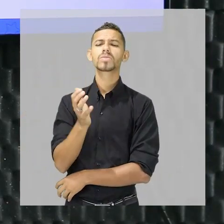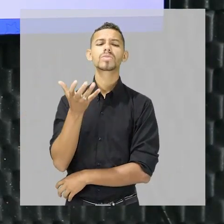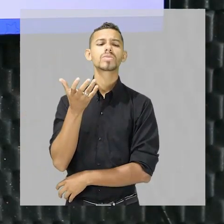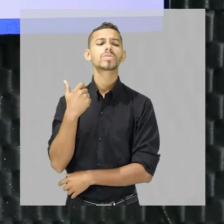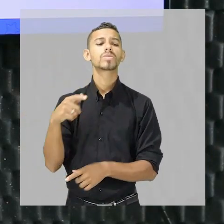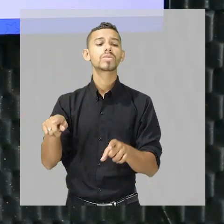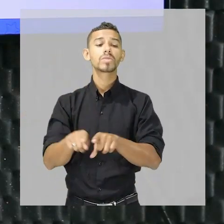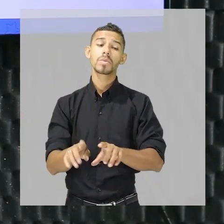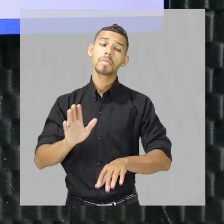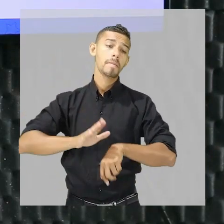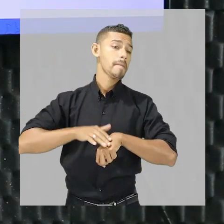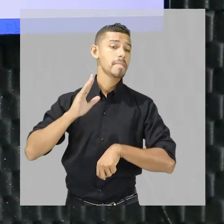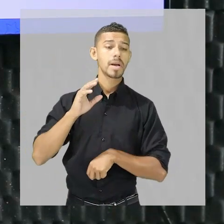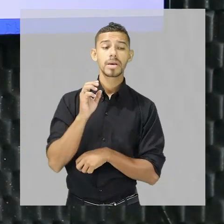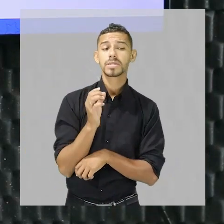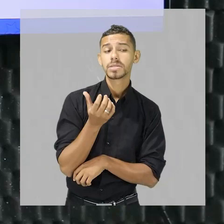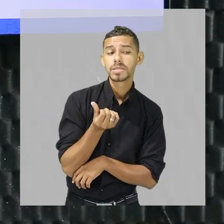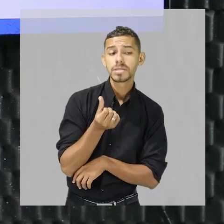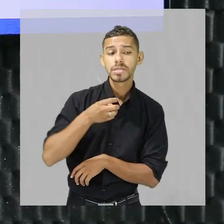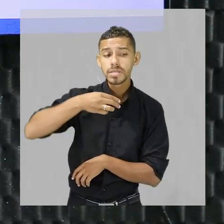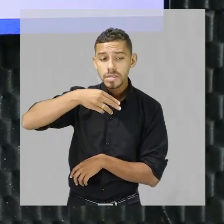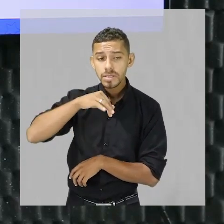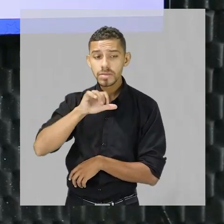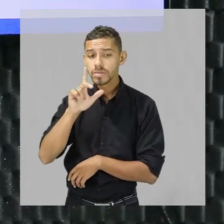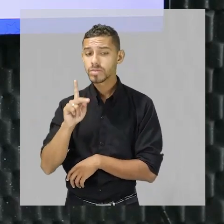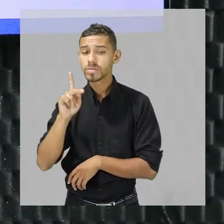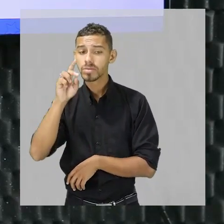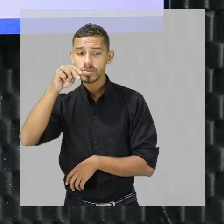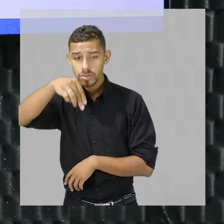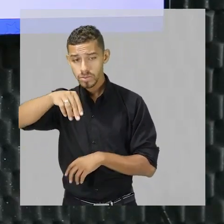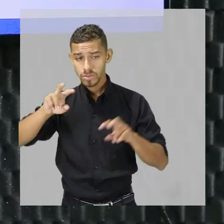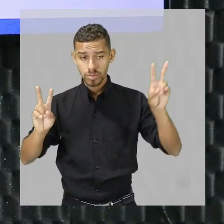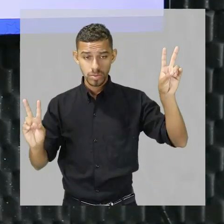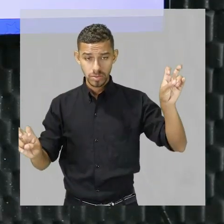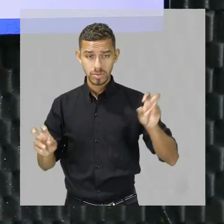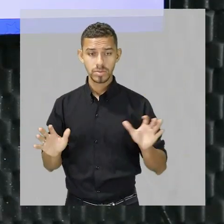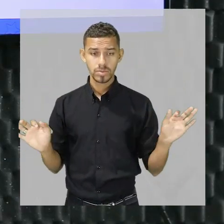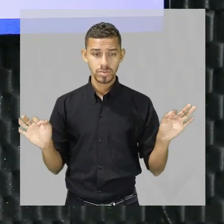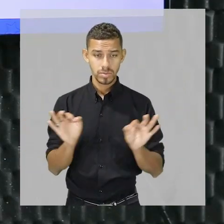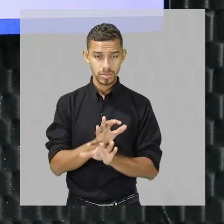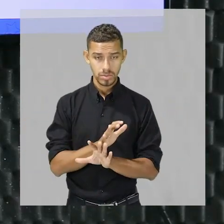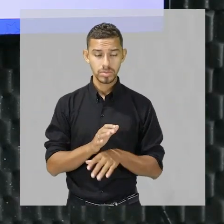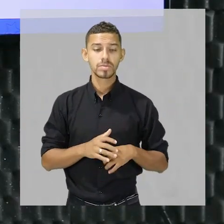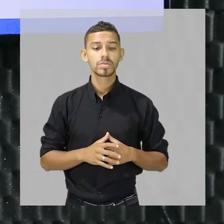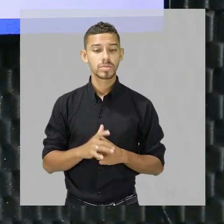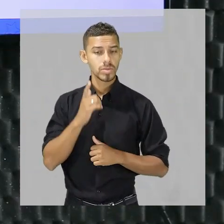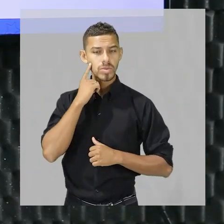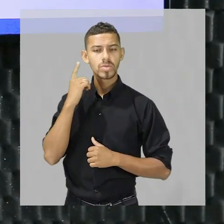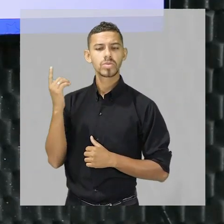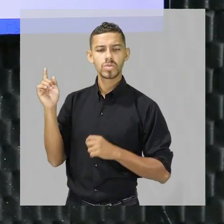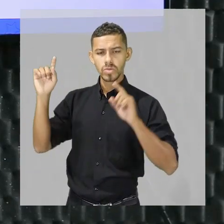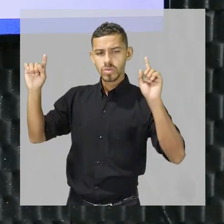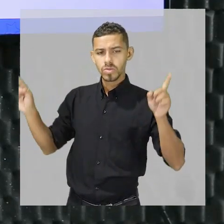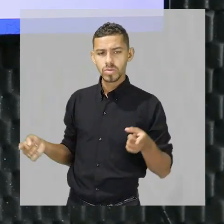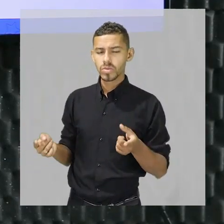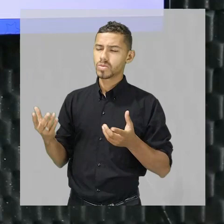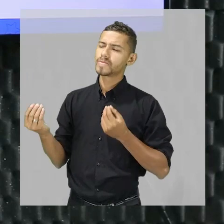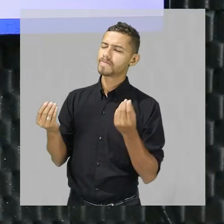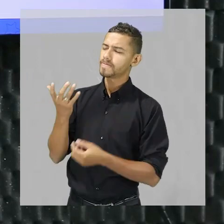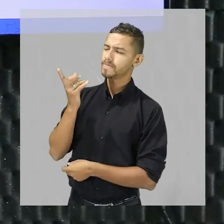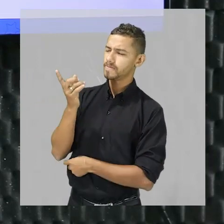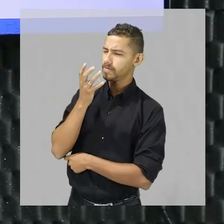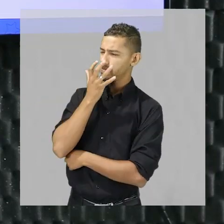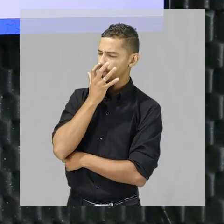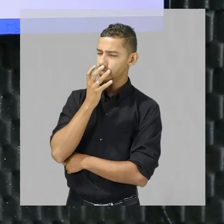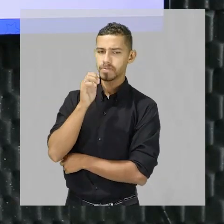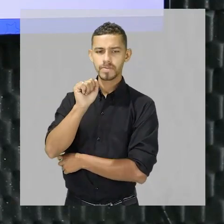ter sido mais de 6.000 quilômetros por aí, fecha aspas. Como se vê, Alice tinha